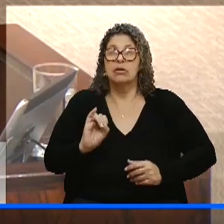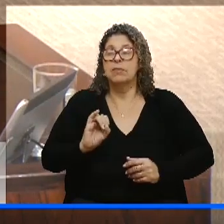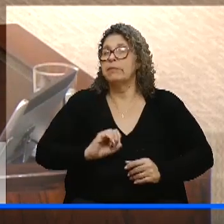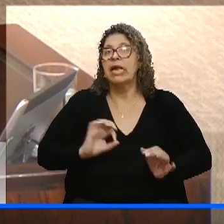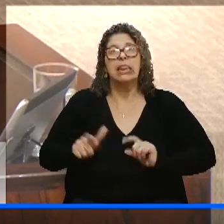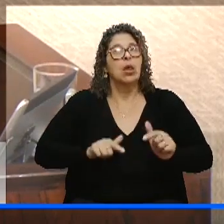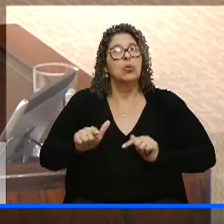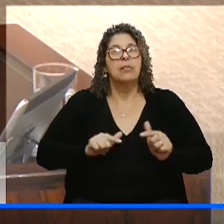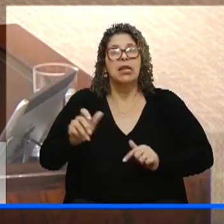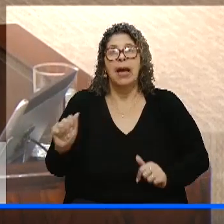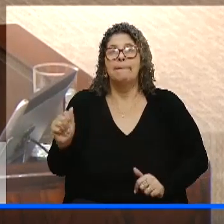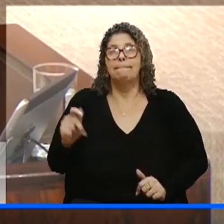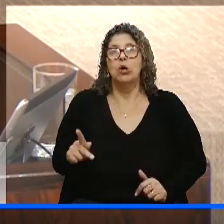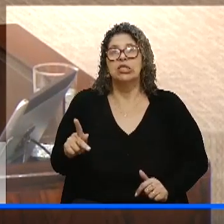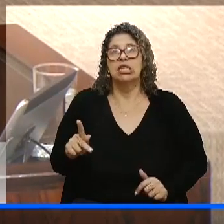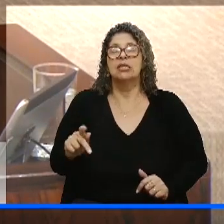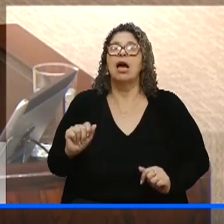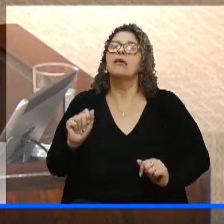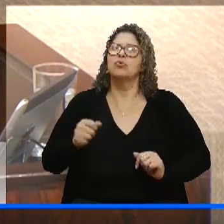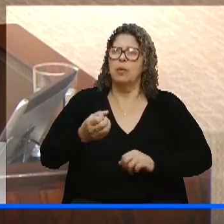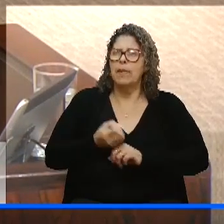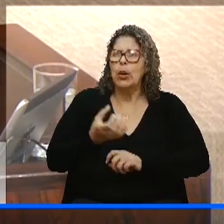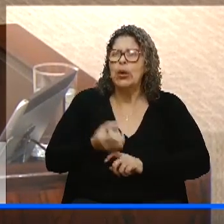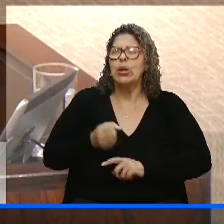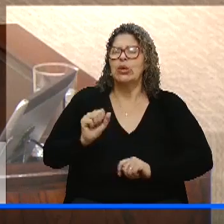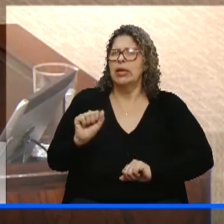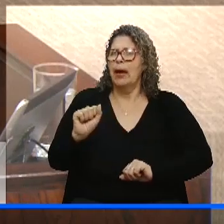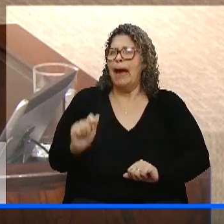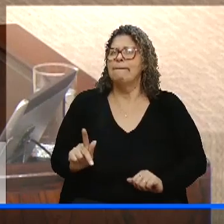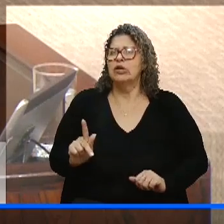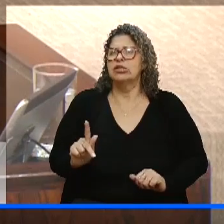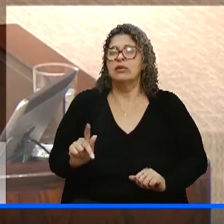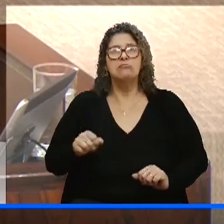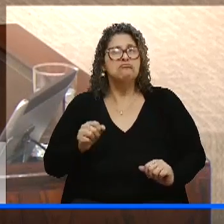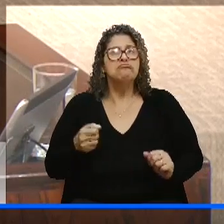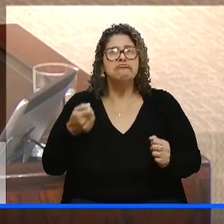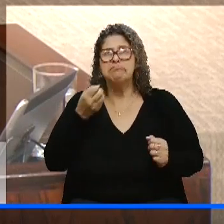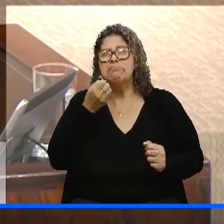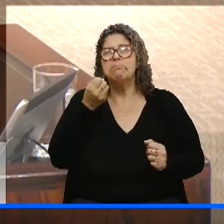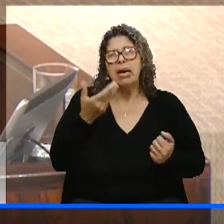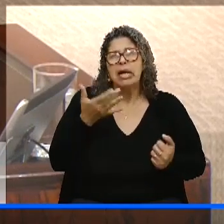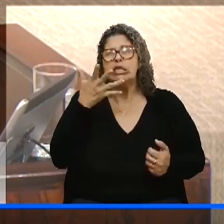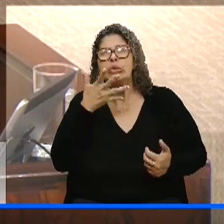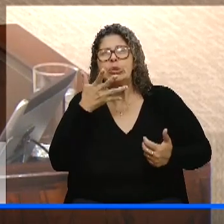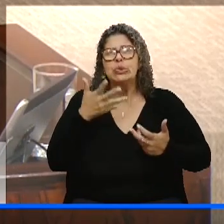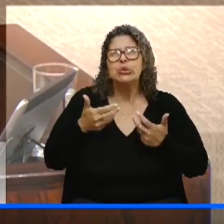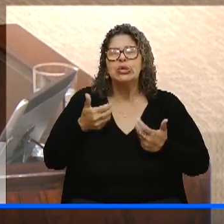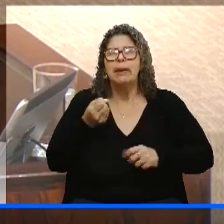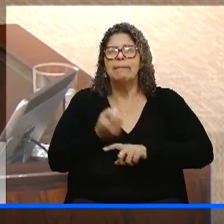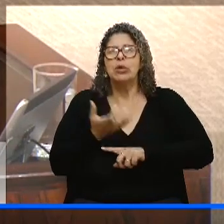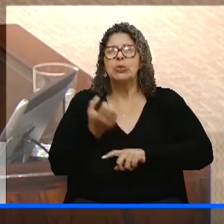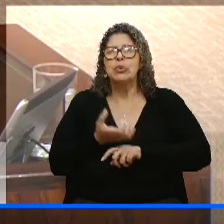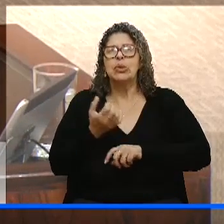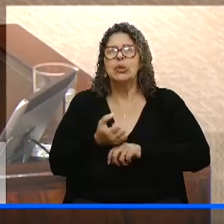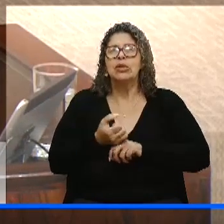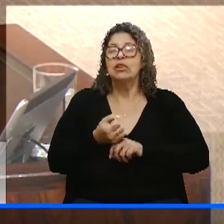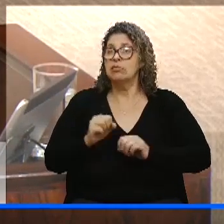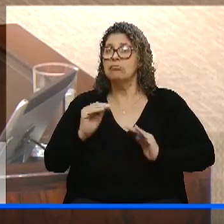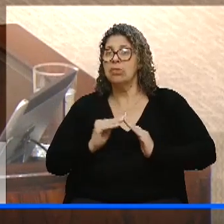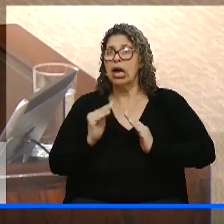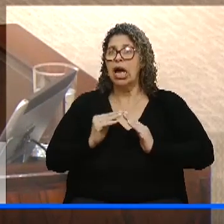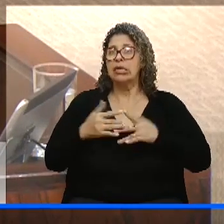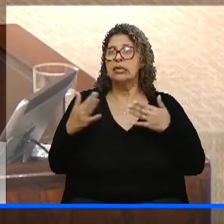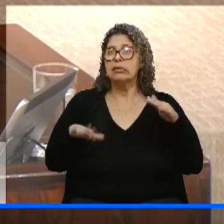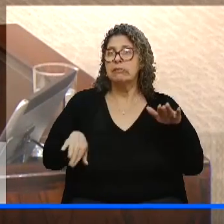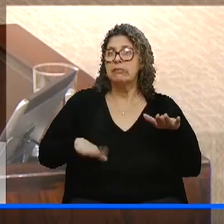aposentados procuradores aposentados então belo dia aqui no rio grande do sul o procurador aposentado deveria estar na sua casa na